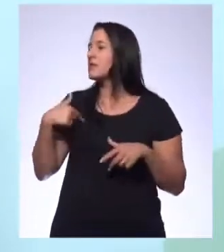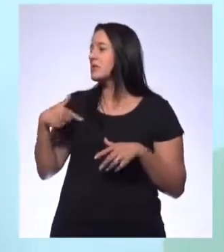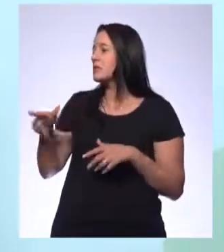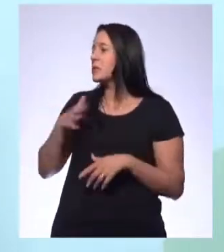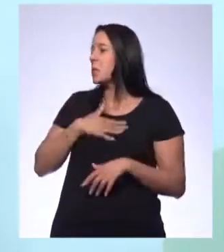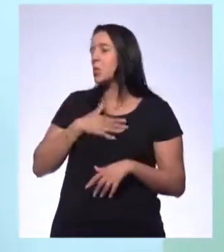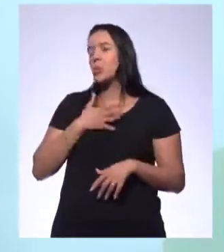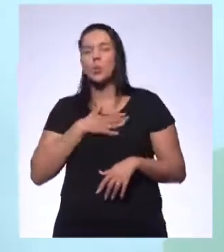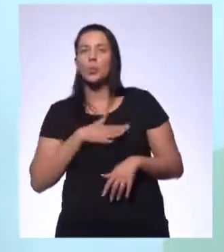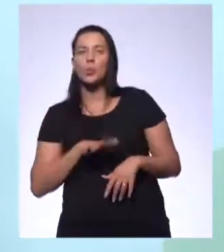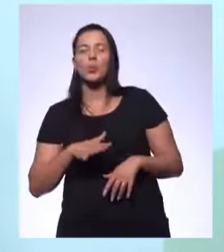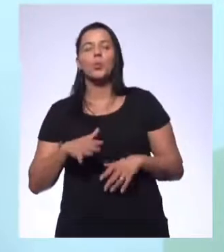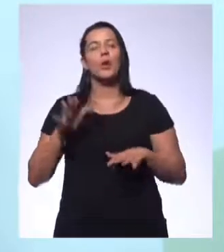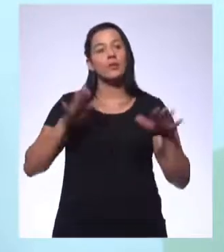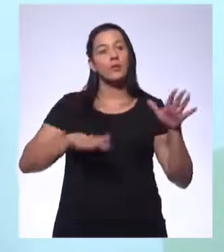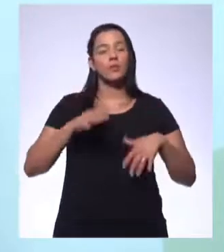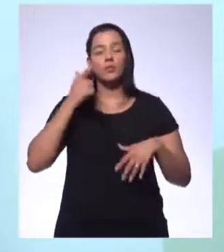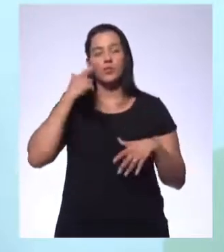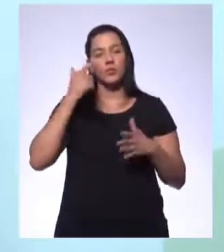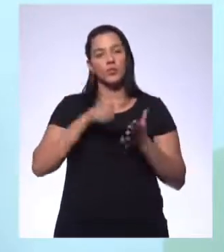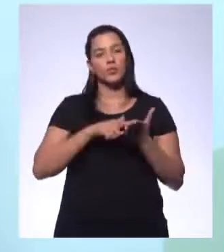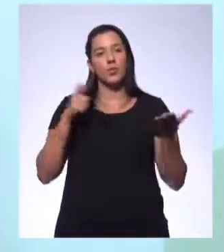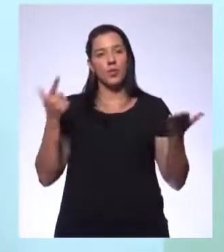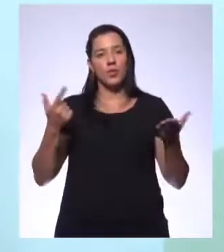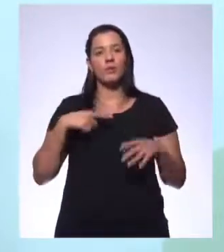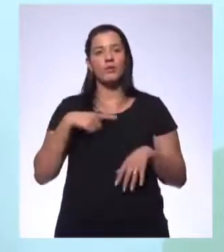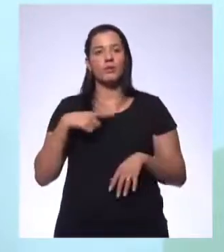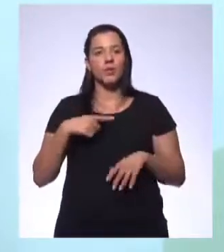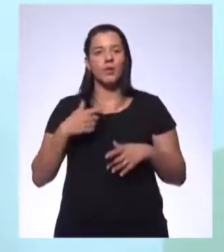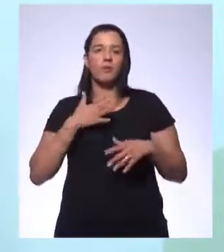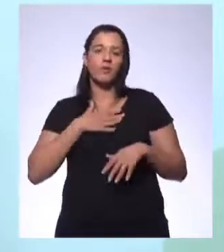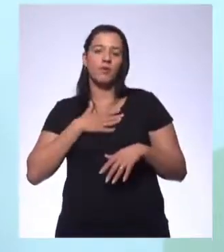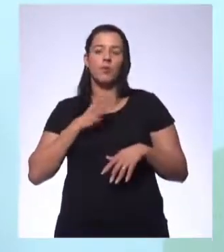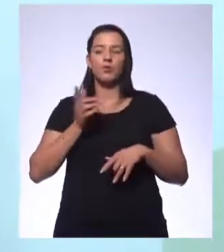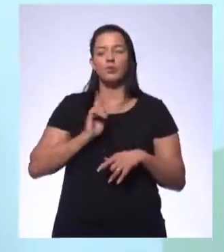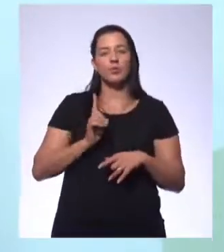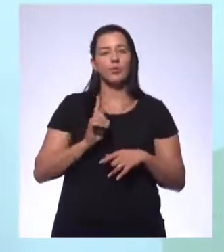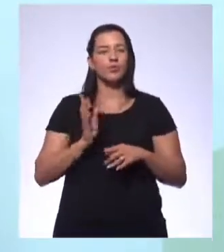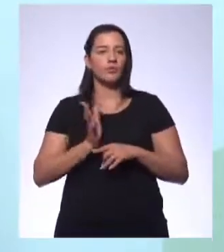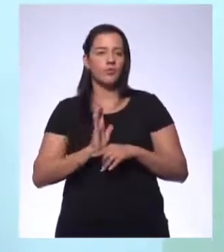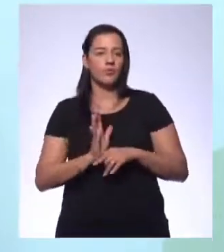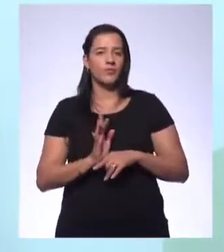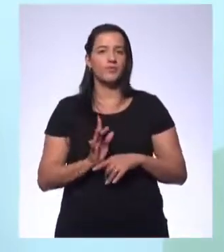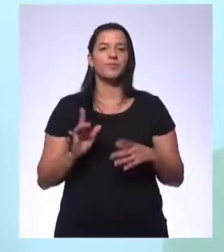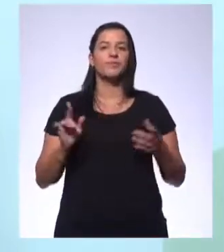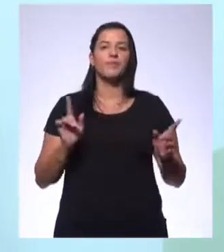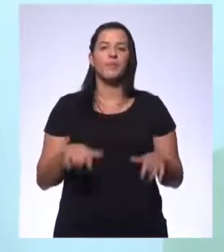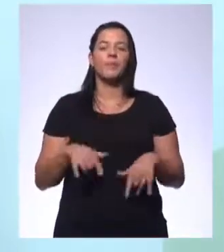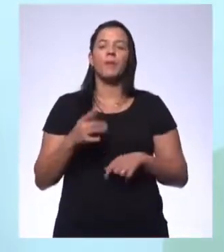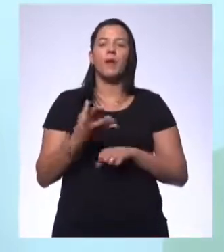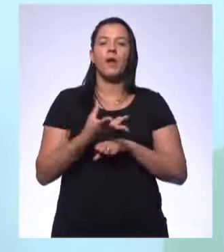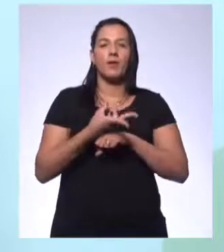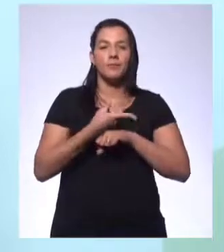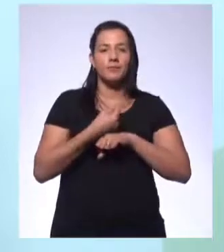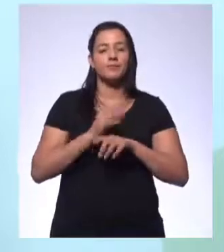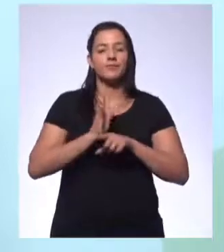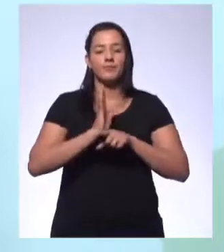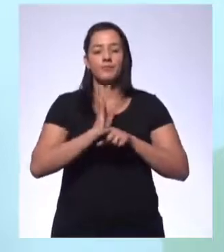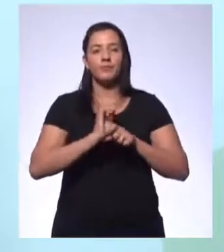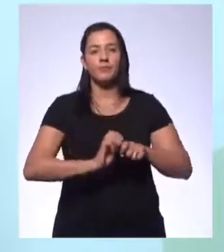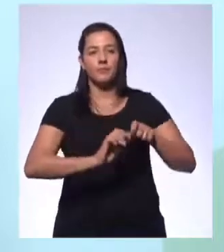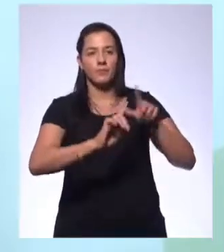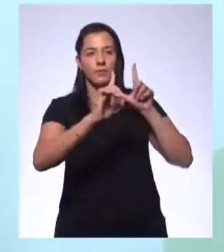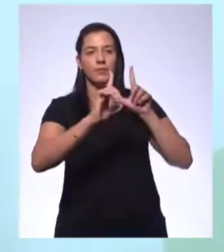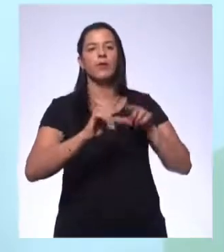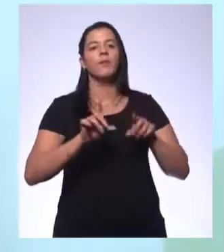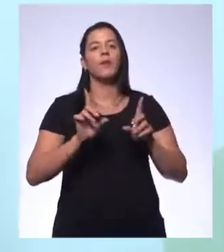que aparece aí em jornal, em revista e assim por diante. E como se dá essa crítica? Se a arte, né, porque o cinema é uma arte, nós aprendemos